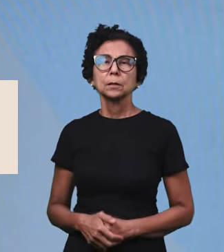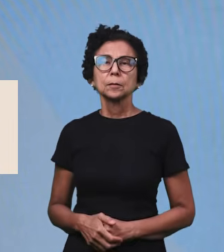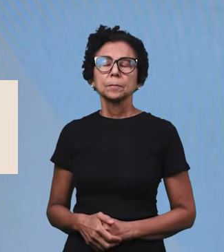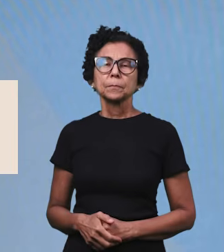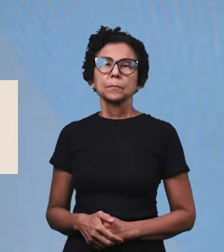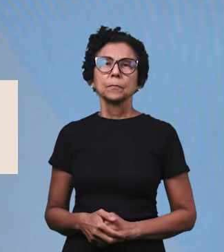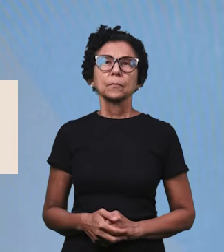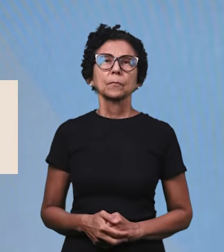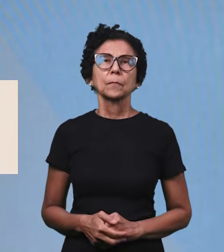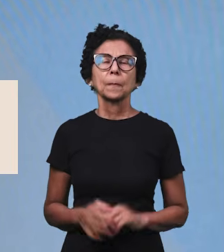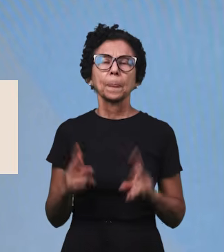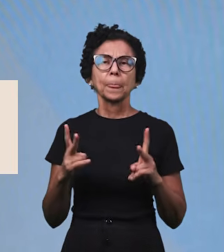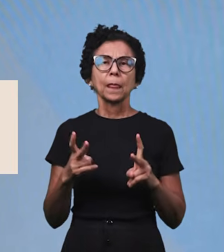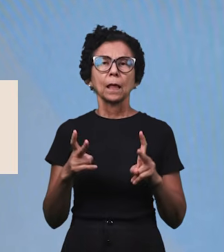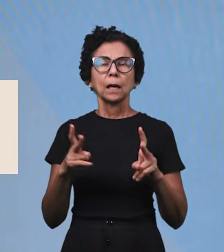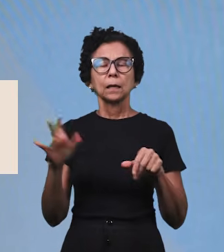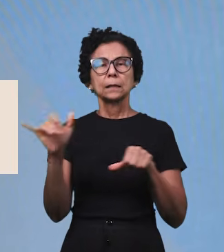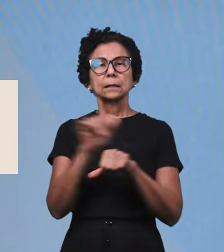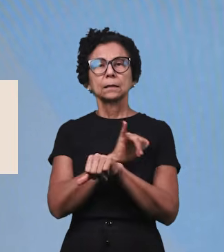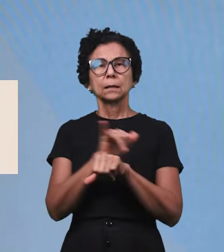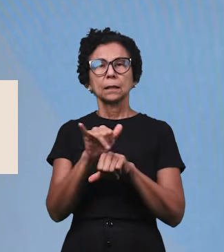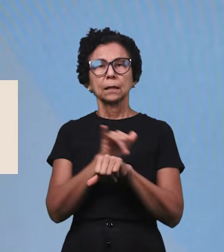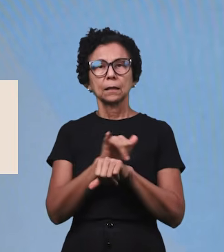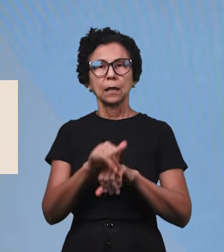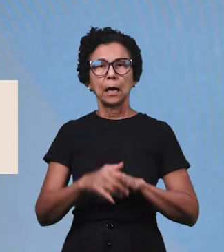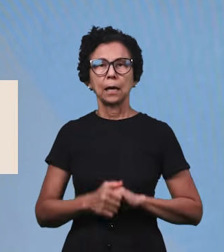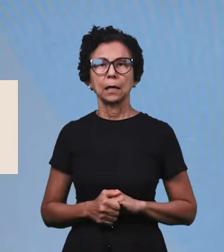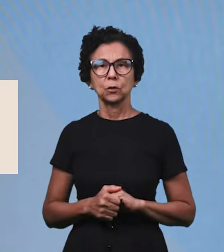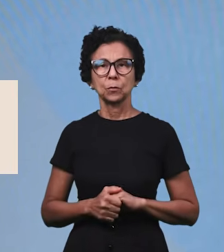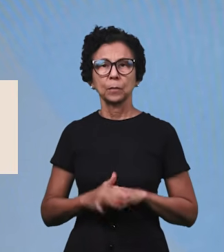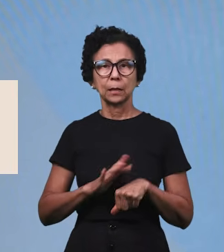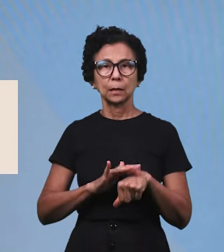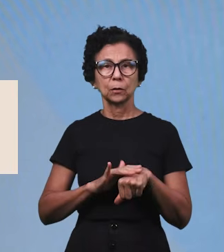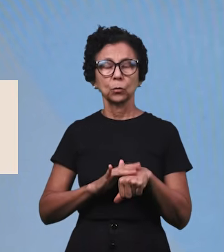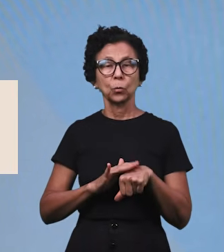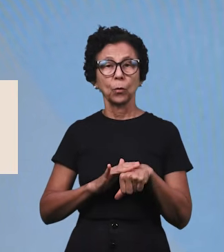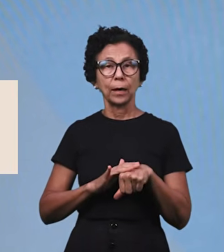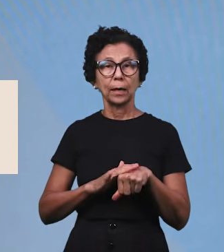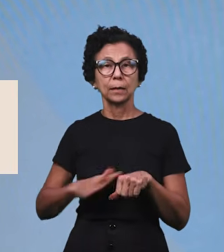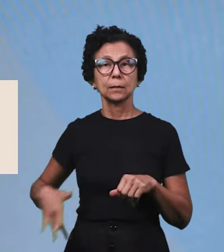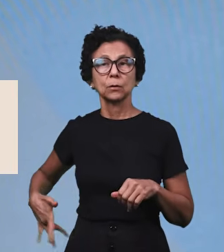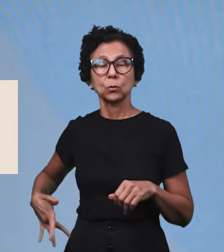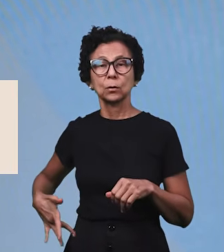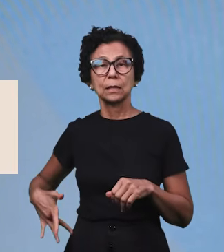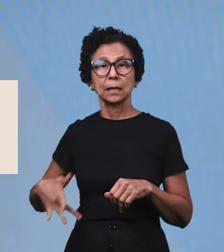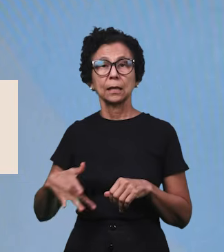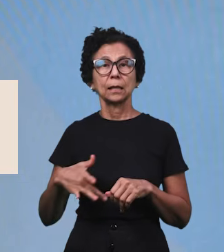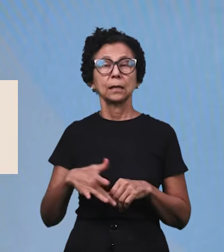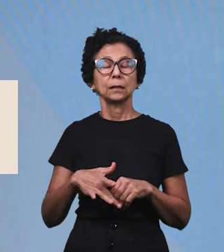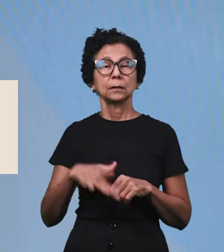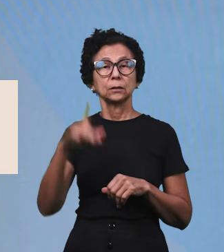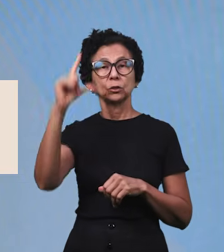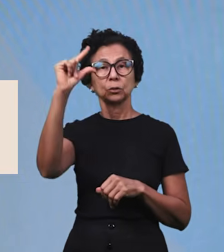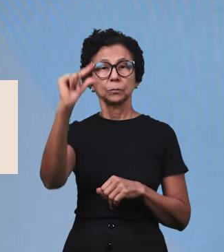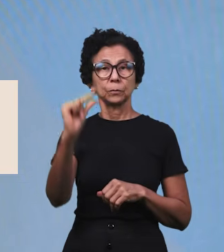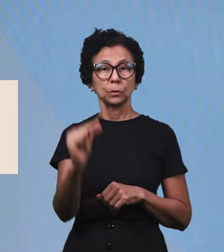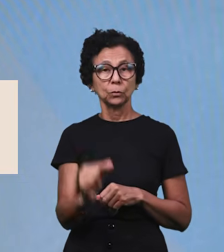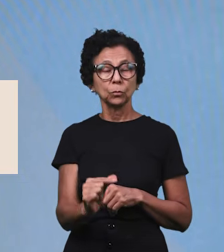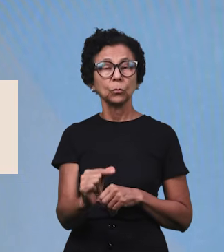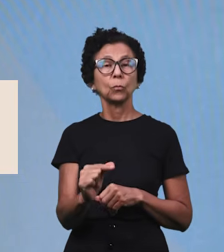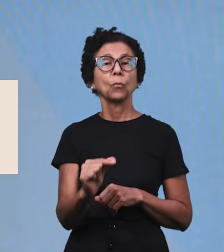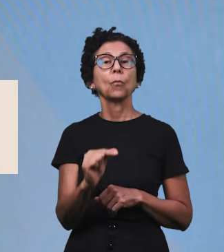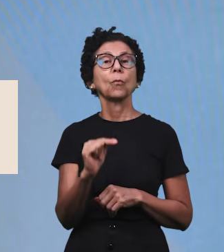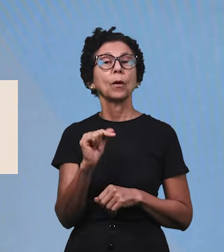PCDT para estratégias para a redução da doença renal crônica, e foi o primeiro país do mundo a lançar uma